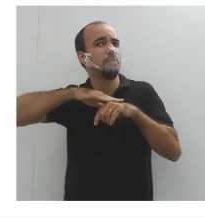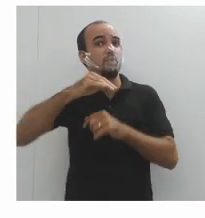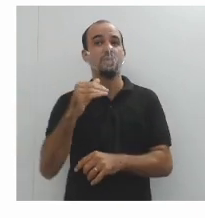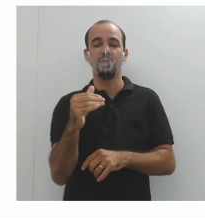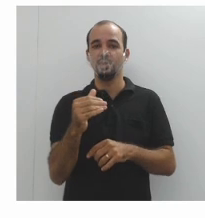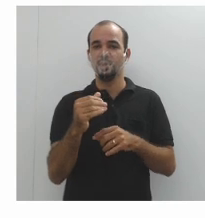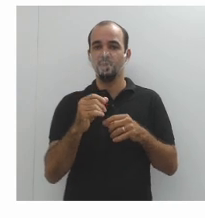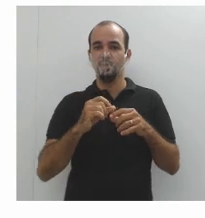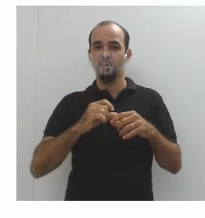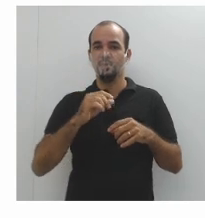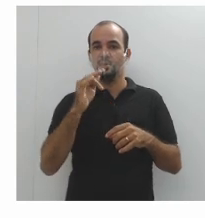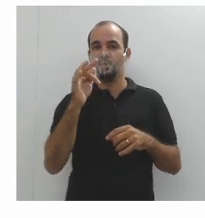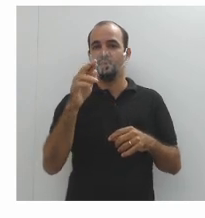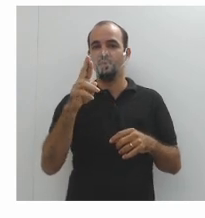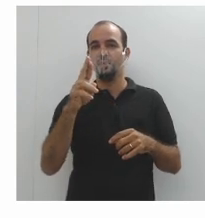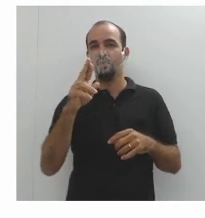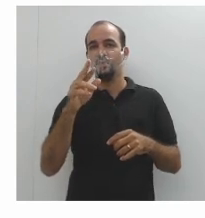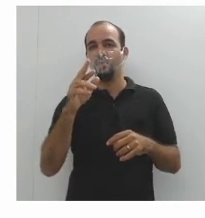temos essas